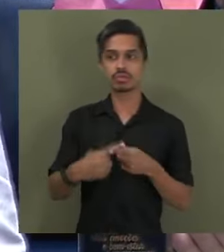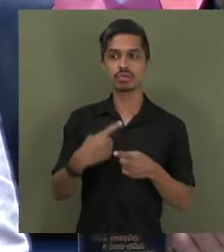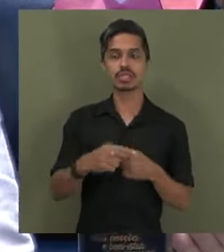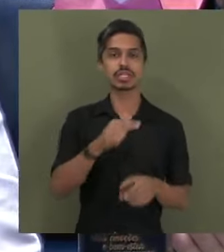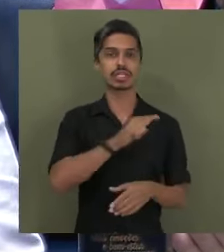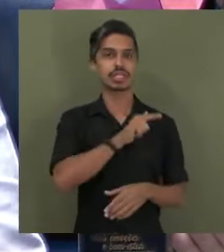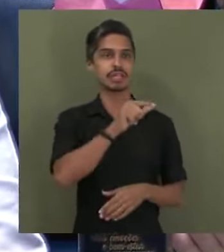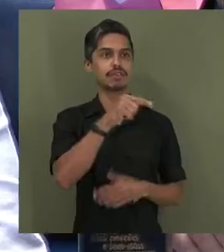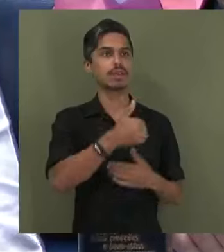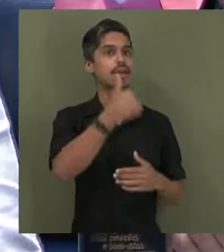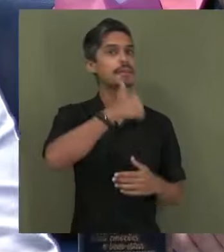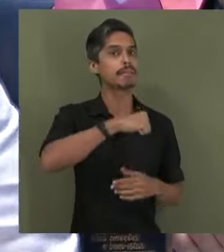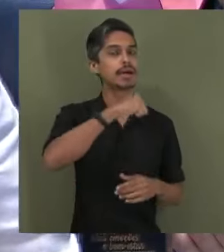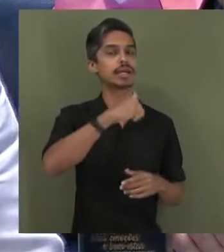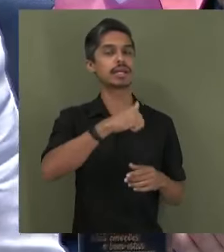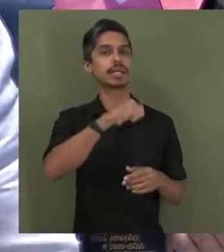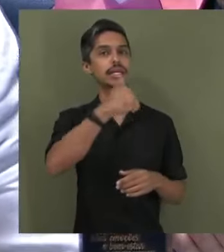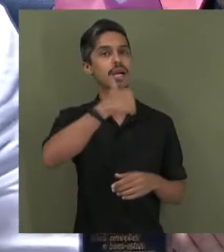Feminicídio, o PL